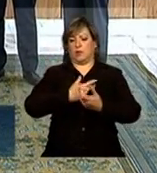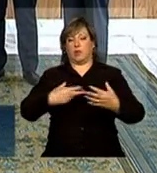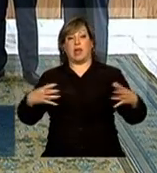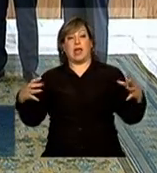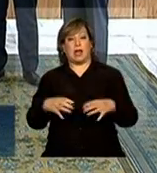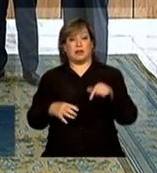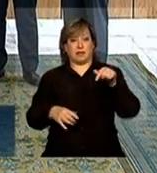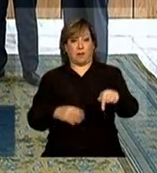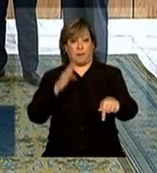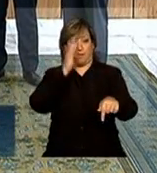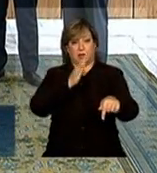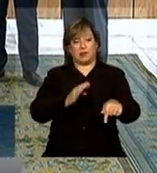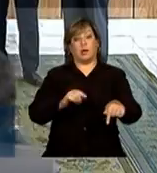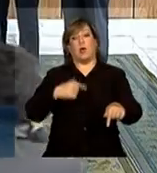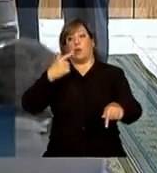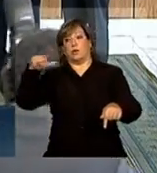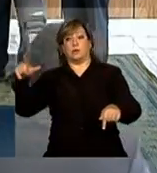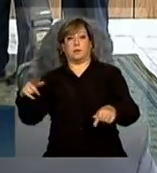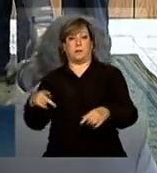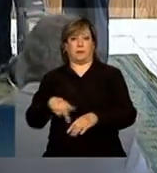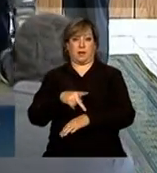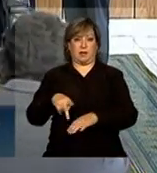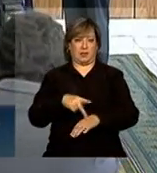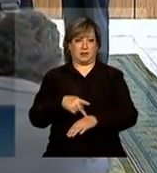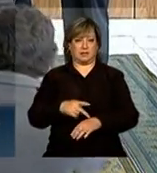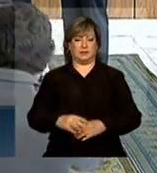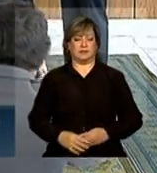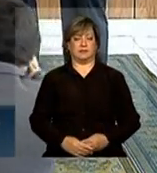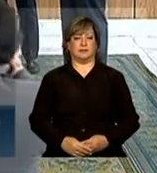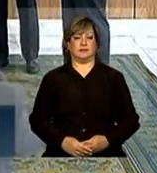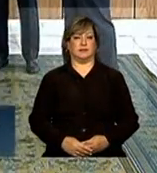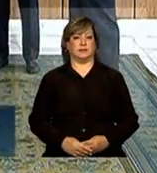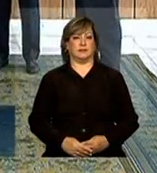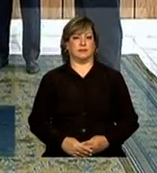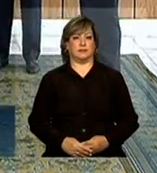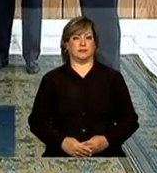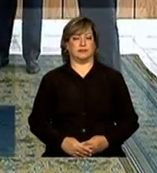país que representa e o país que o acolhe.